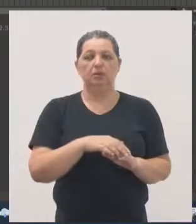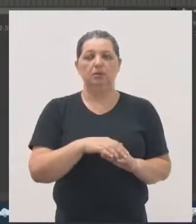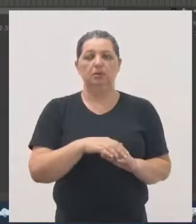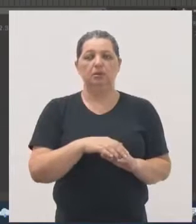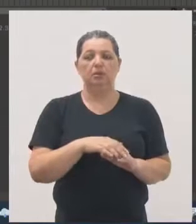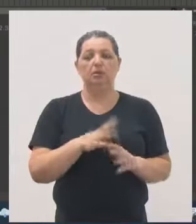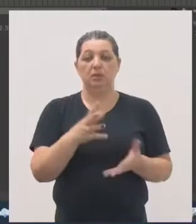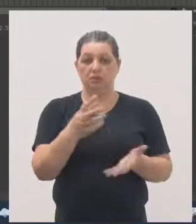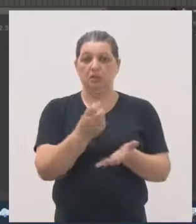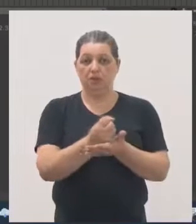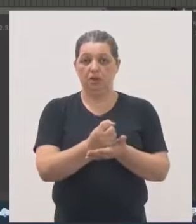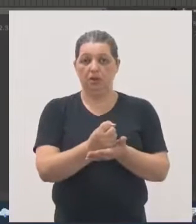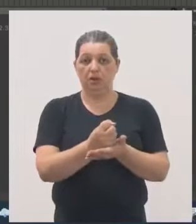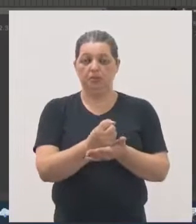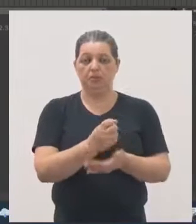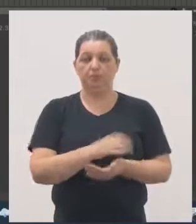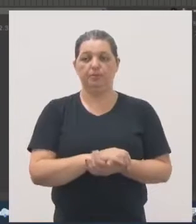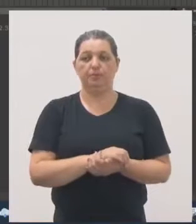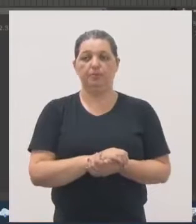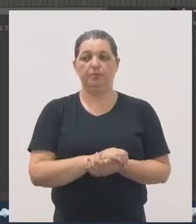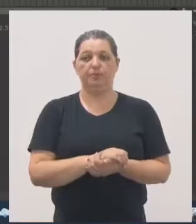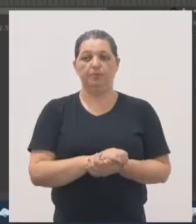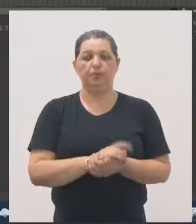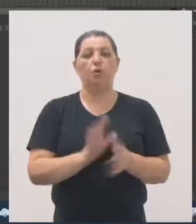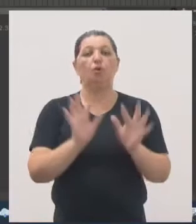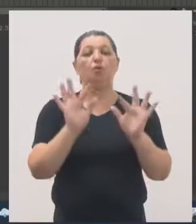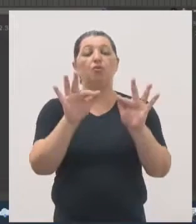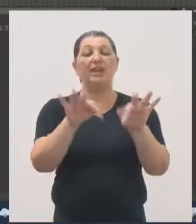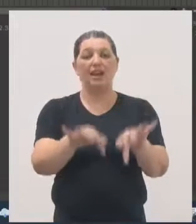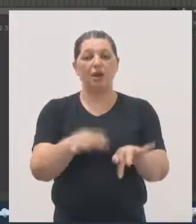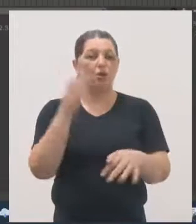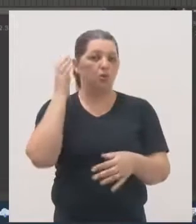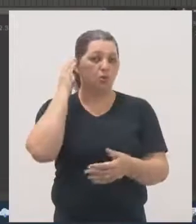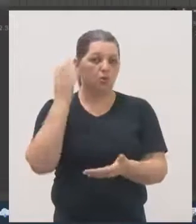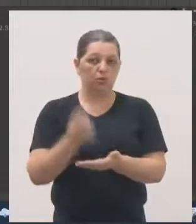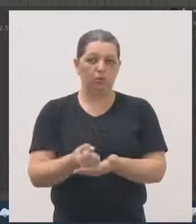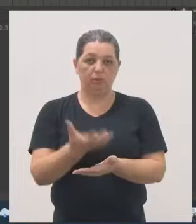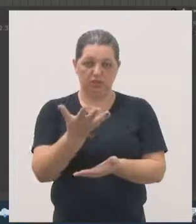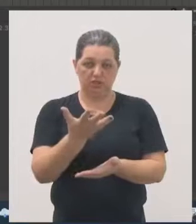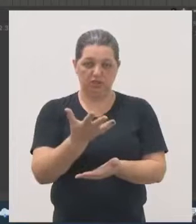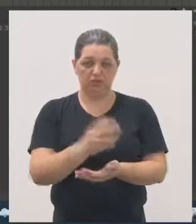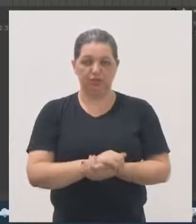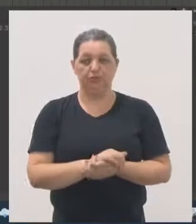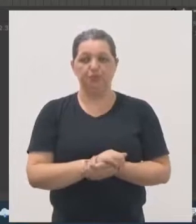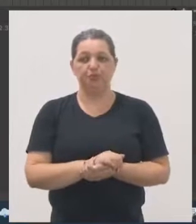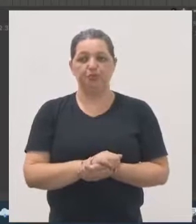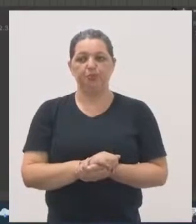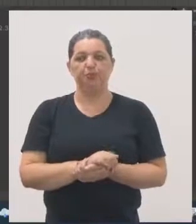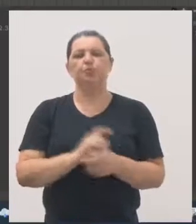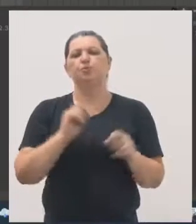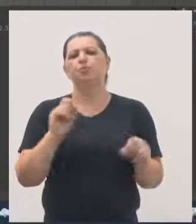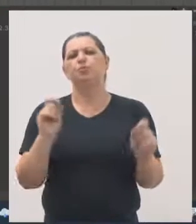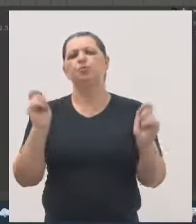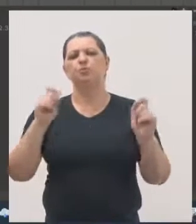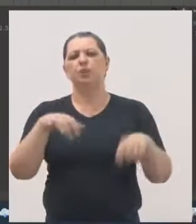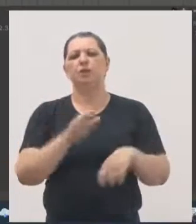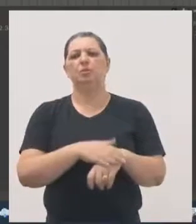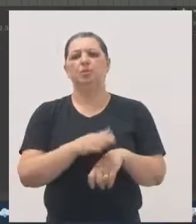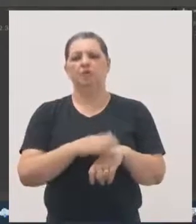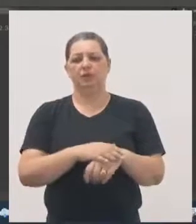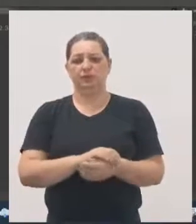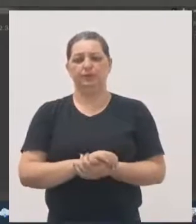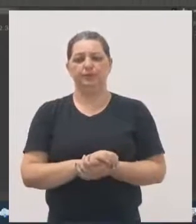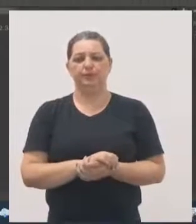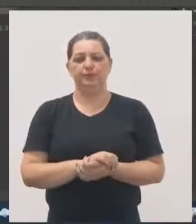fazer o salvamento, né? O final do podcast. Então, o que você pode fazer aqui?